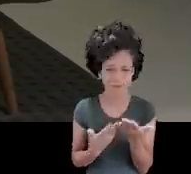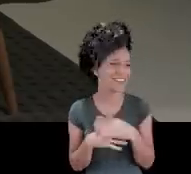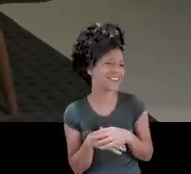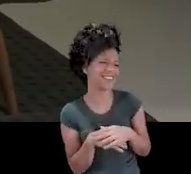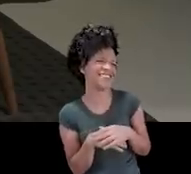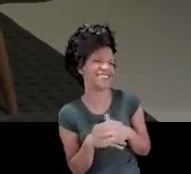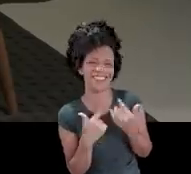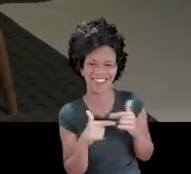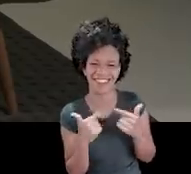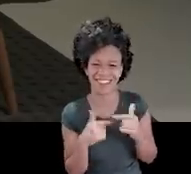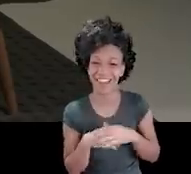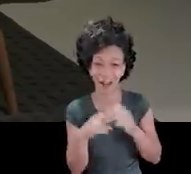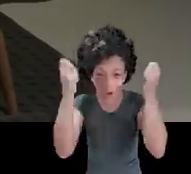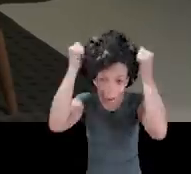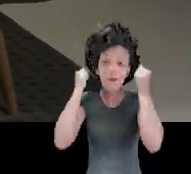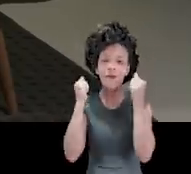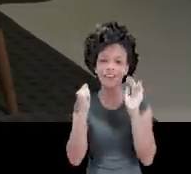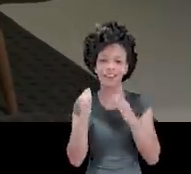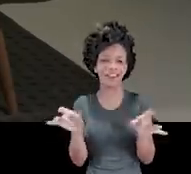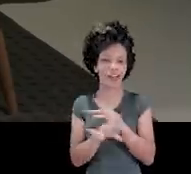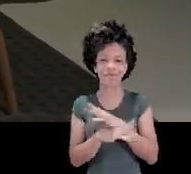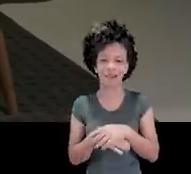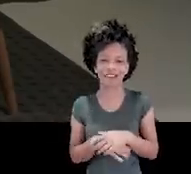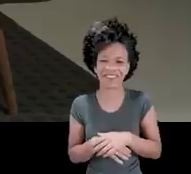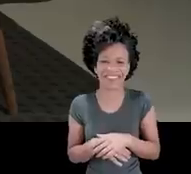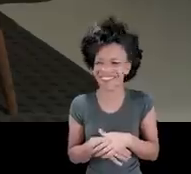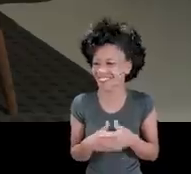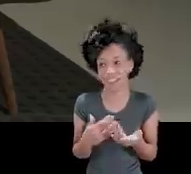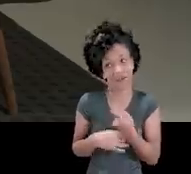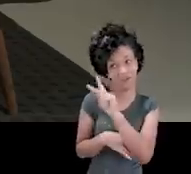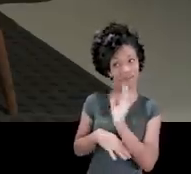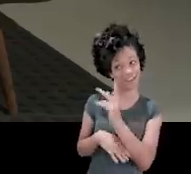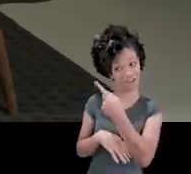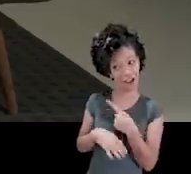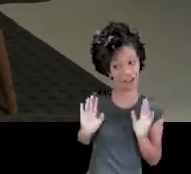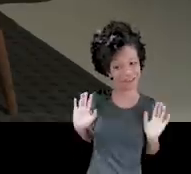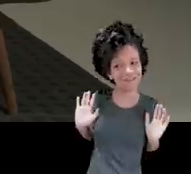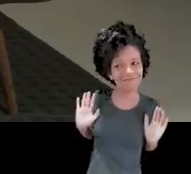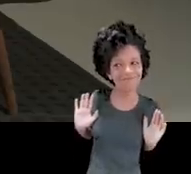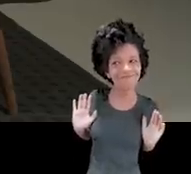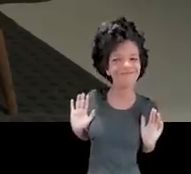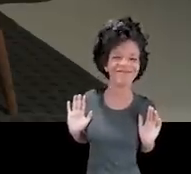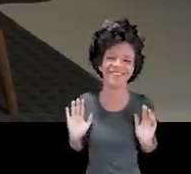Parece que... Com um capacete. Já comprou. É você que falou. É você que tá falando. É,